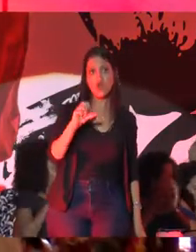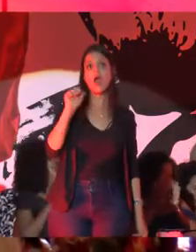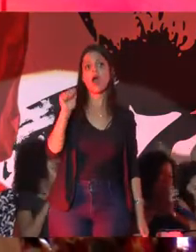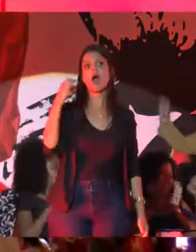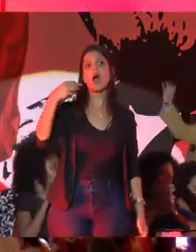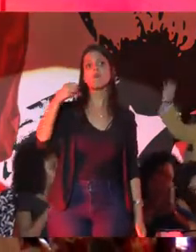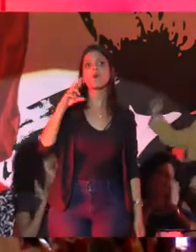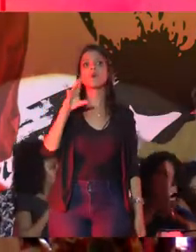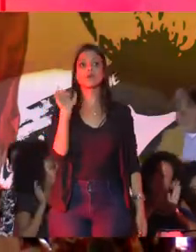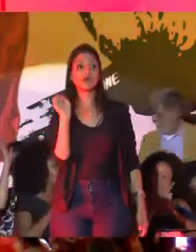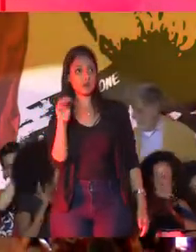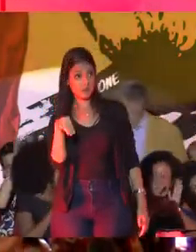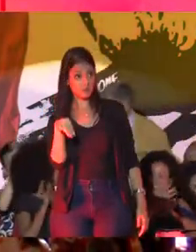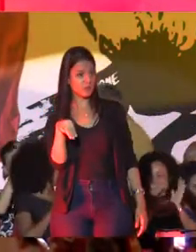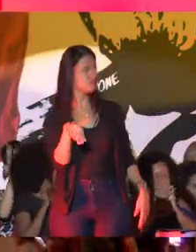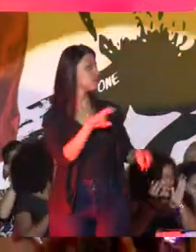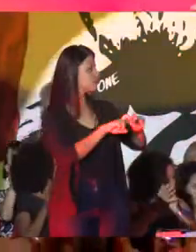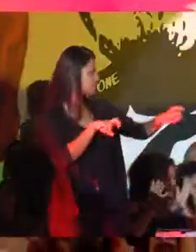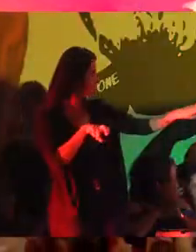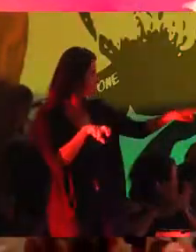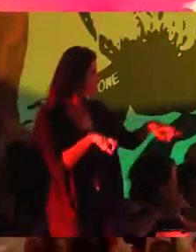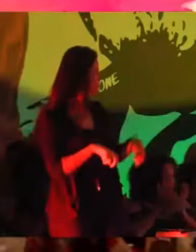gente.